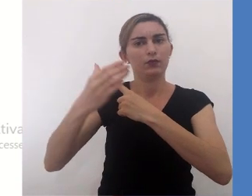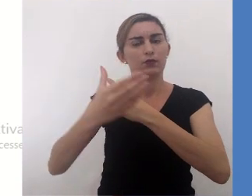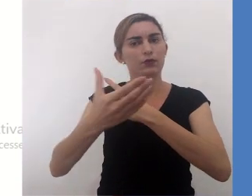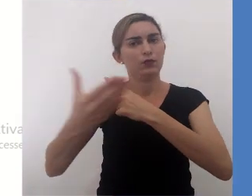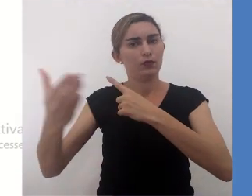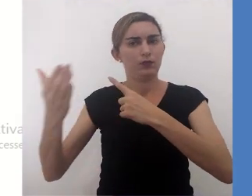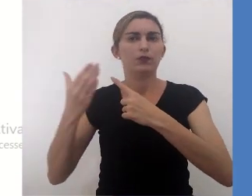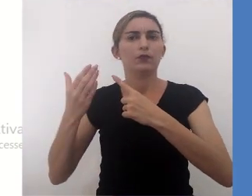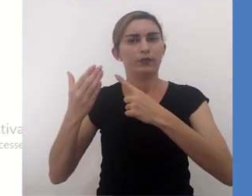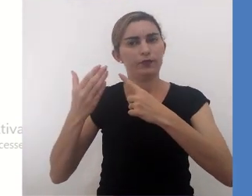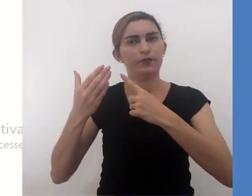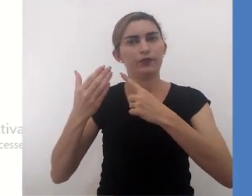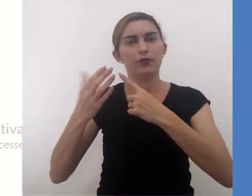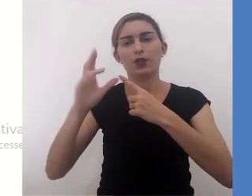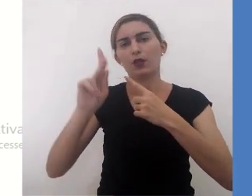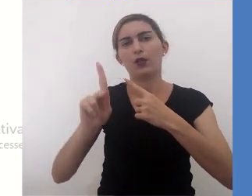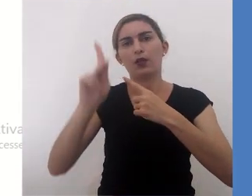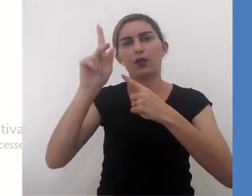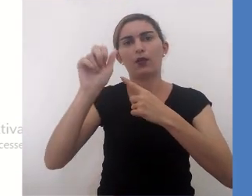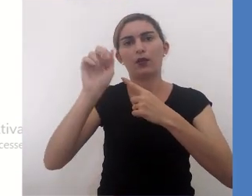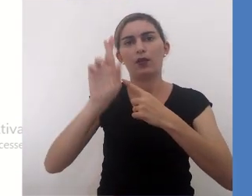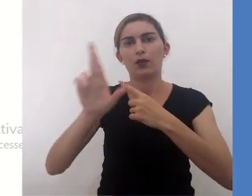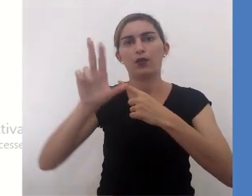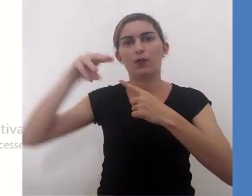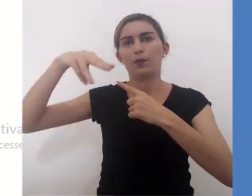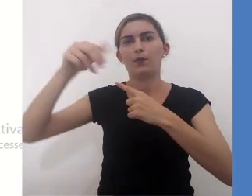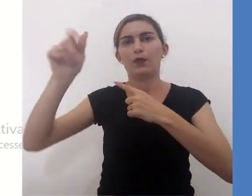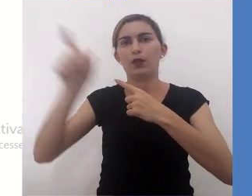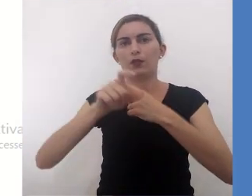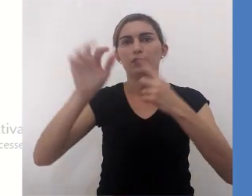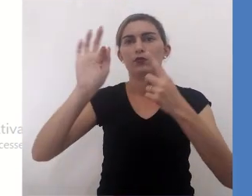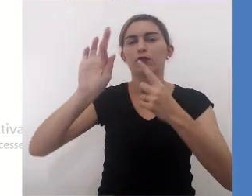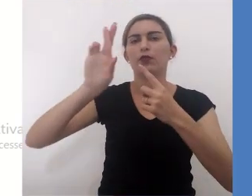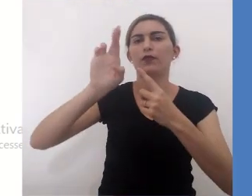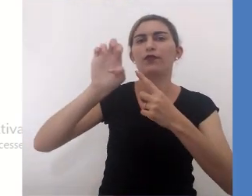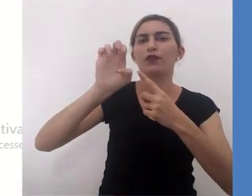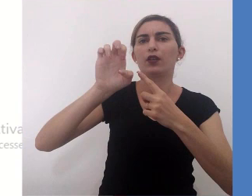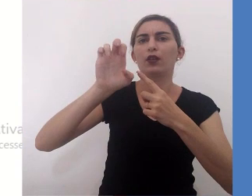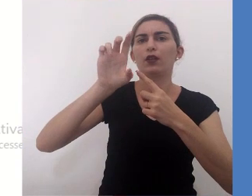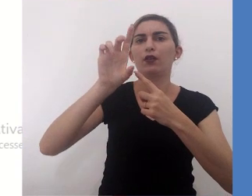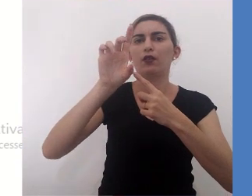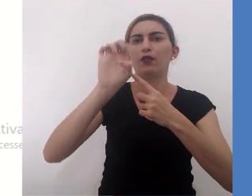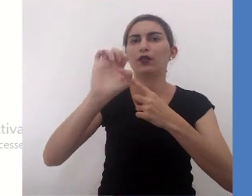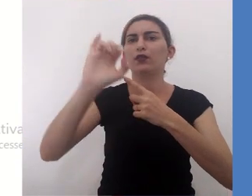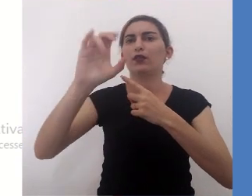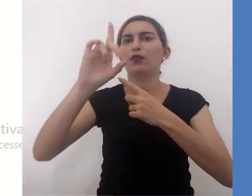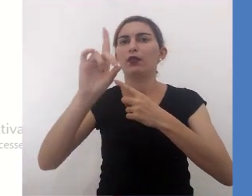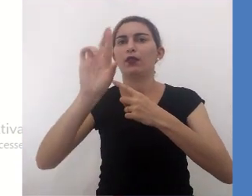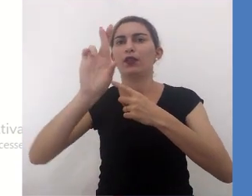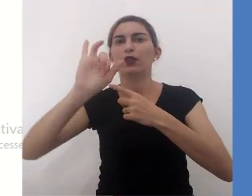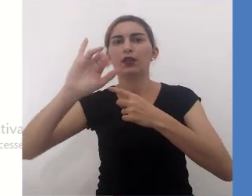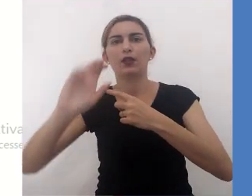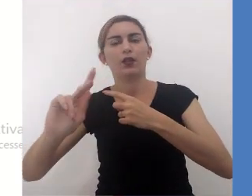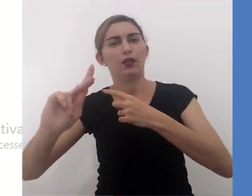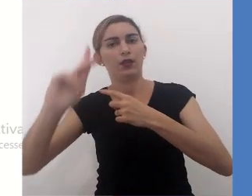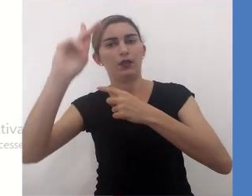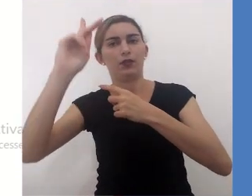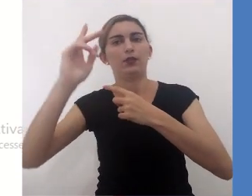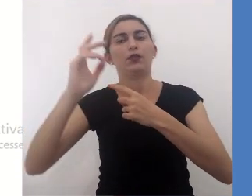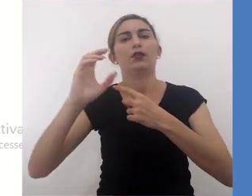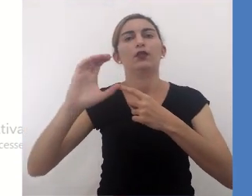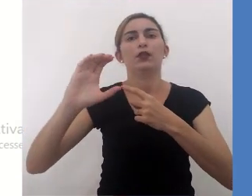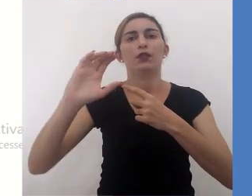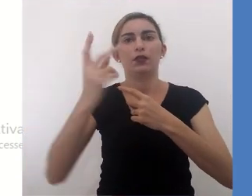Aí vem Karl Marx e Friedrich Engels desenvolveram uma profunda análise do capitalismo com